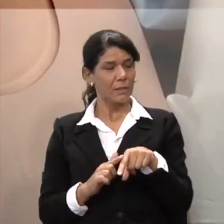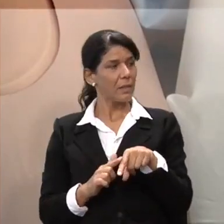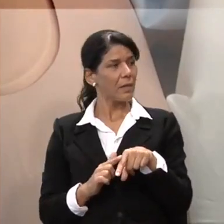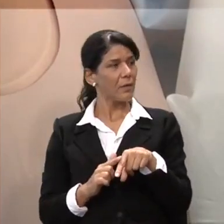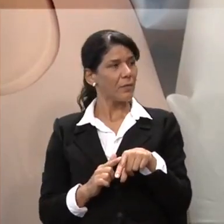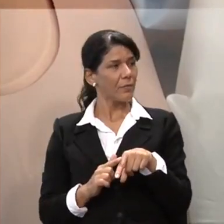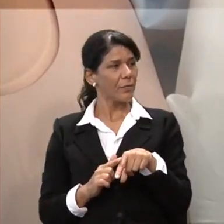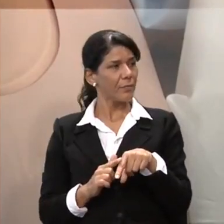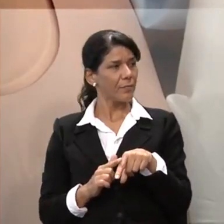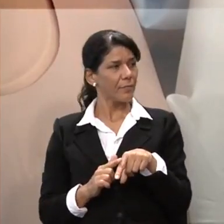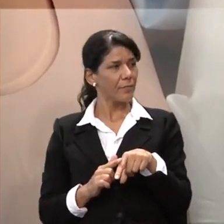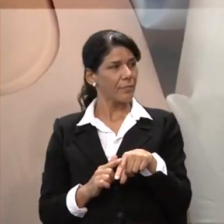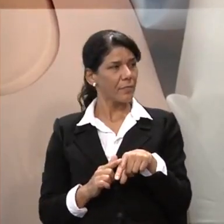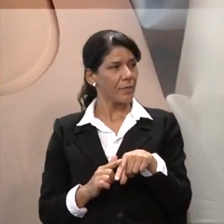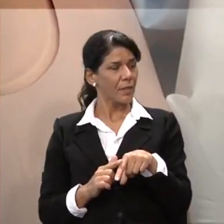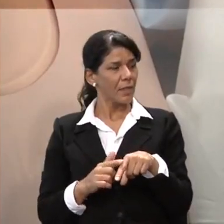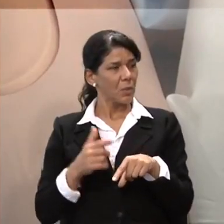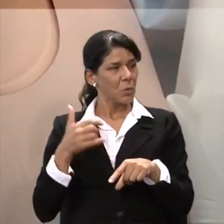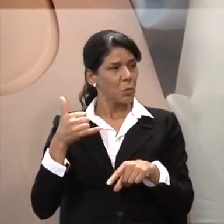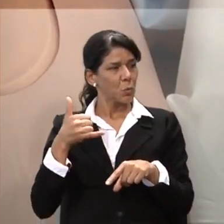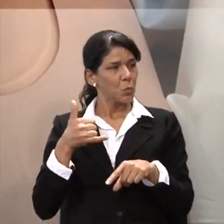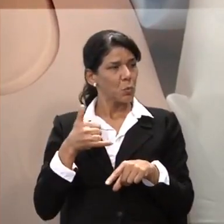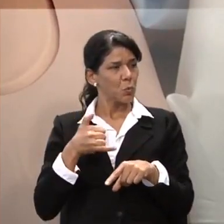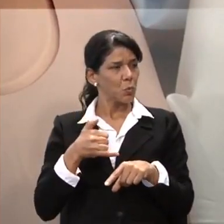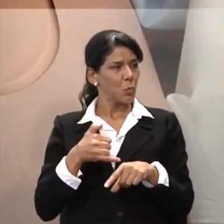músculo reto. Veja, apliquei,